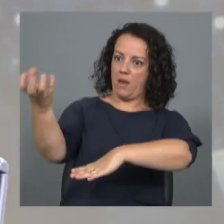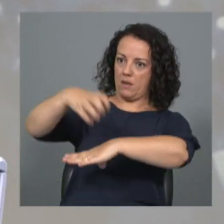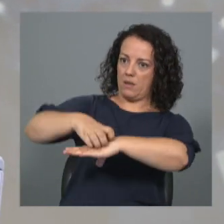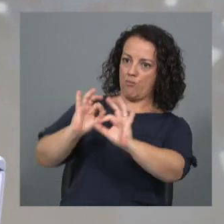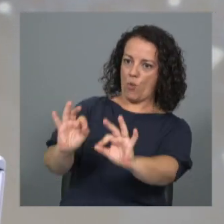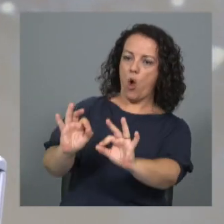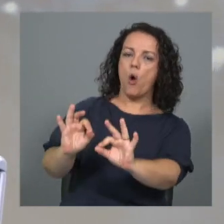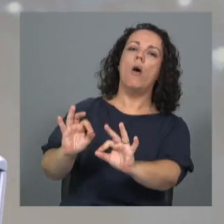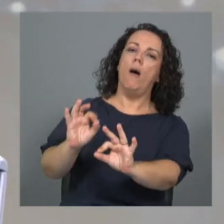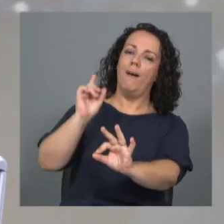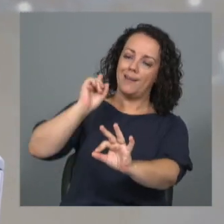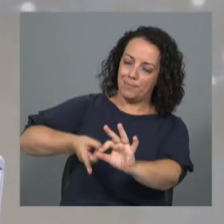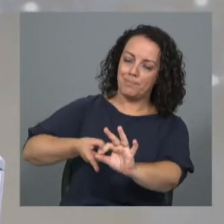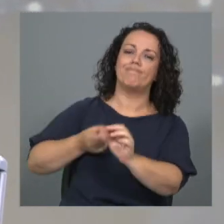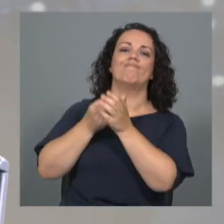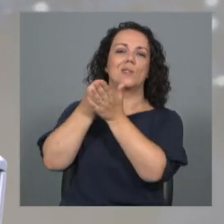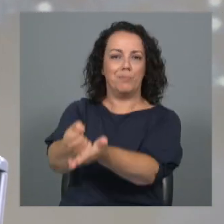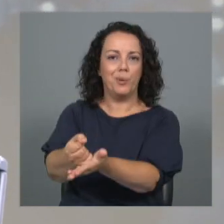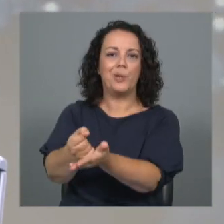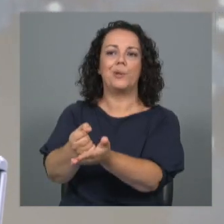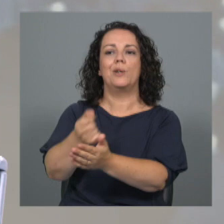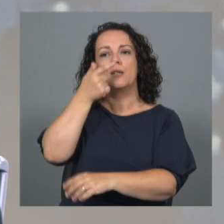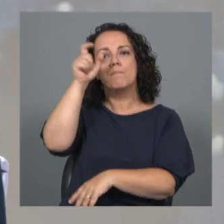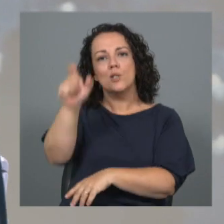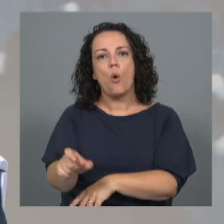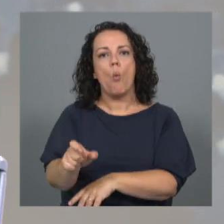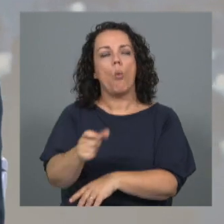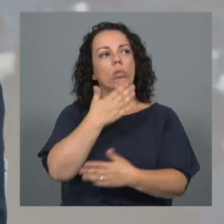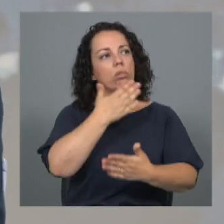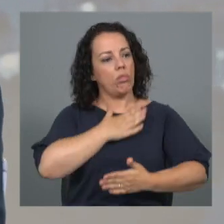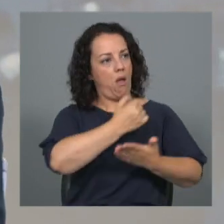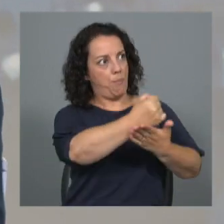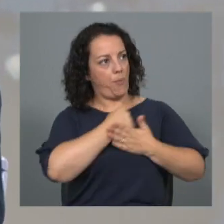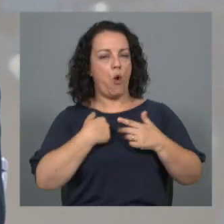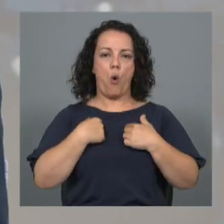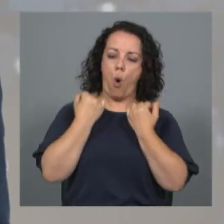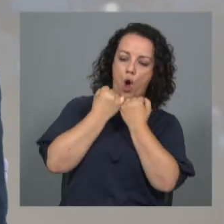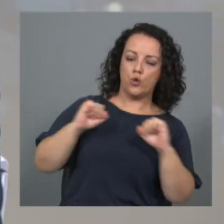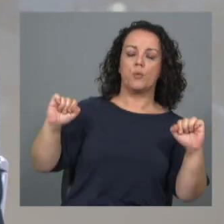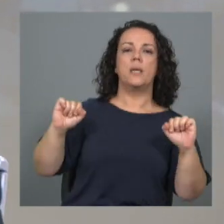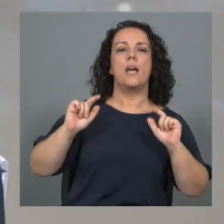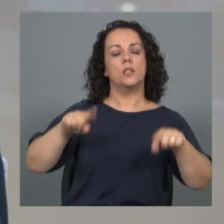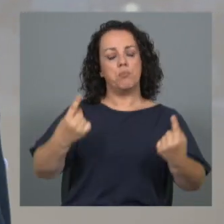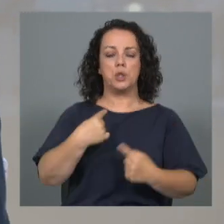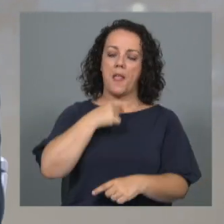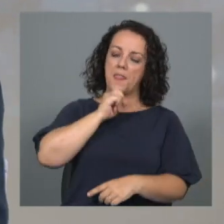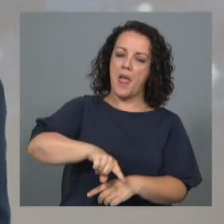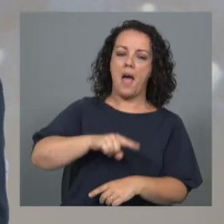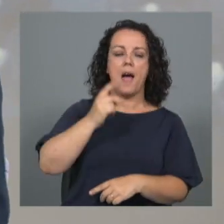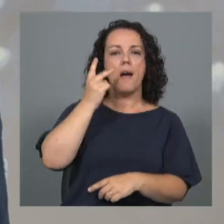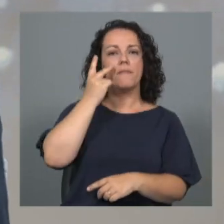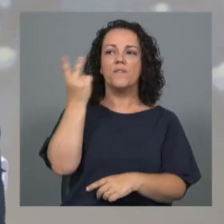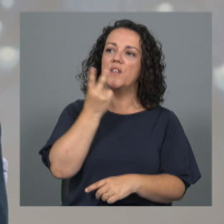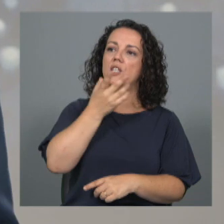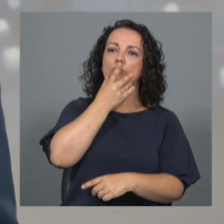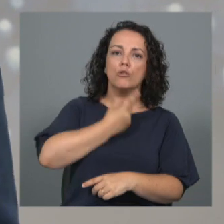infraestrutura e o apoio que permita que a pessoa de facto se autonomize e no limite diga tenho condições para viver por mim,